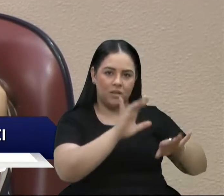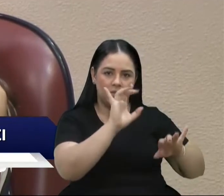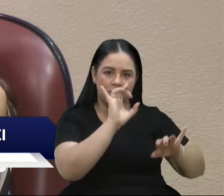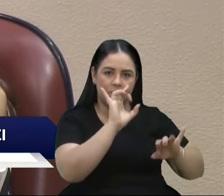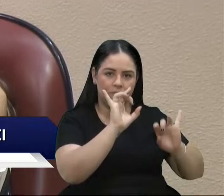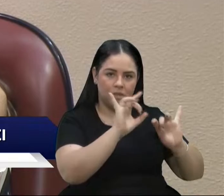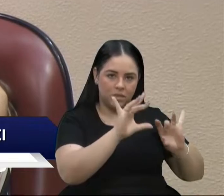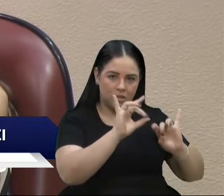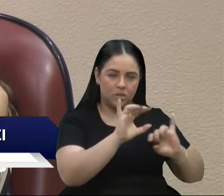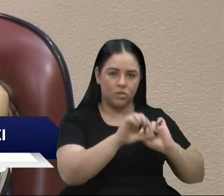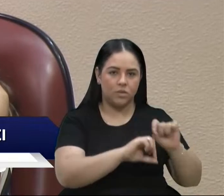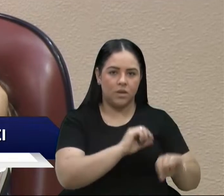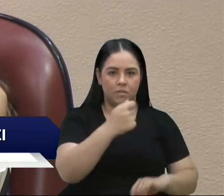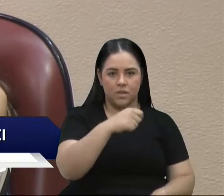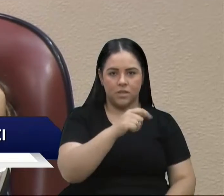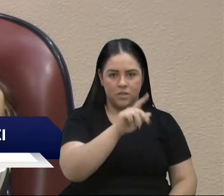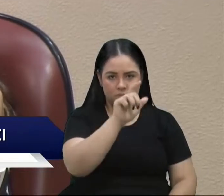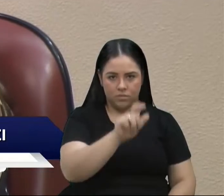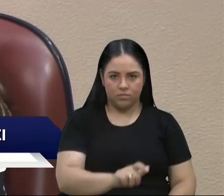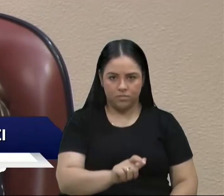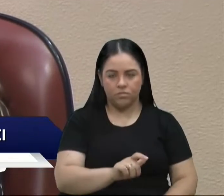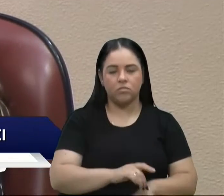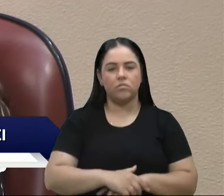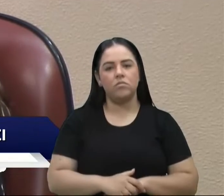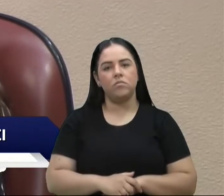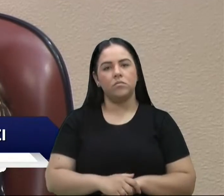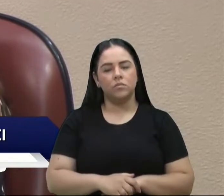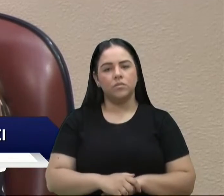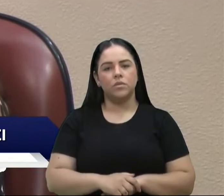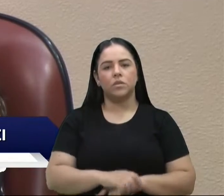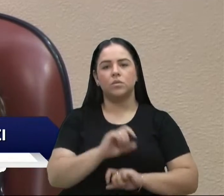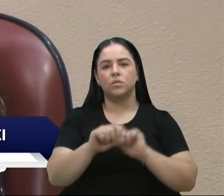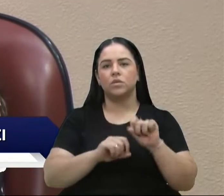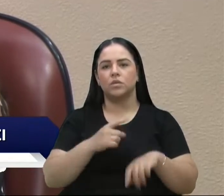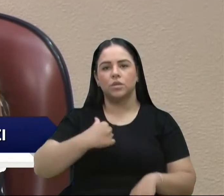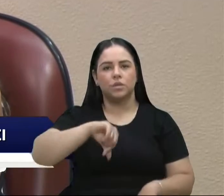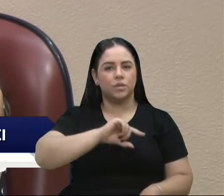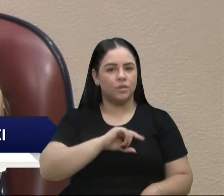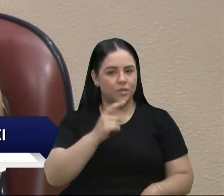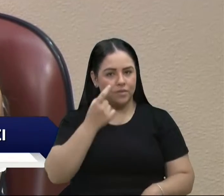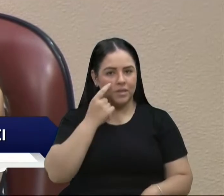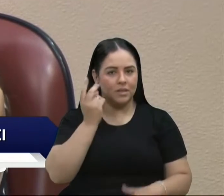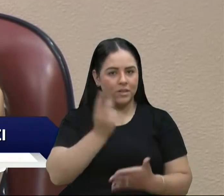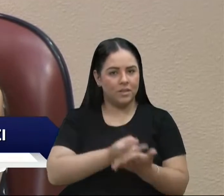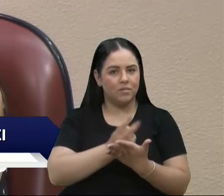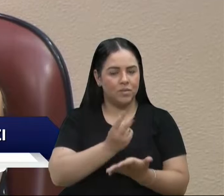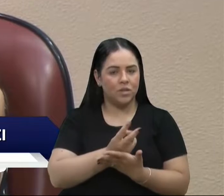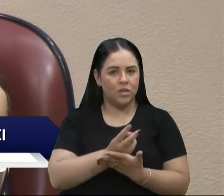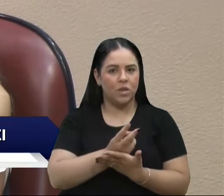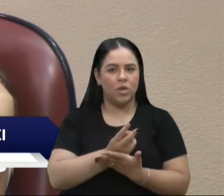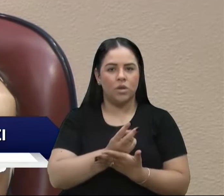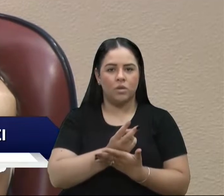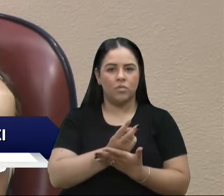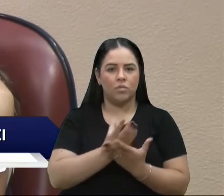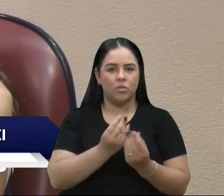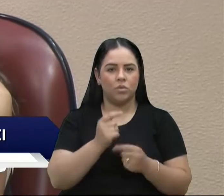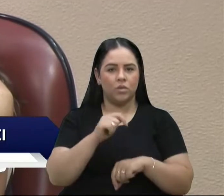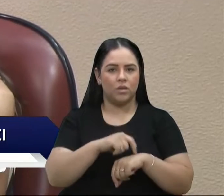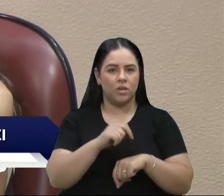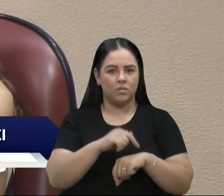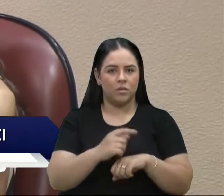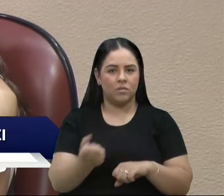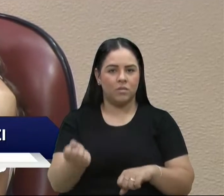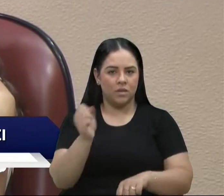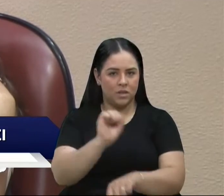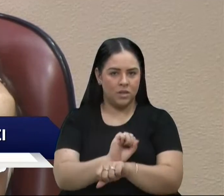com a necessidade do paciente. O que a gente tem visto permanecer por mais tempo aguardando